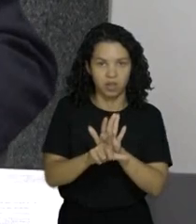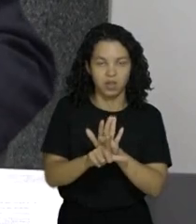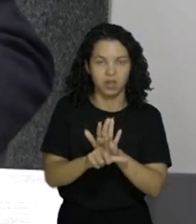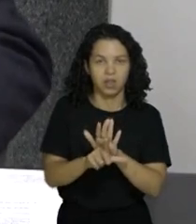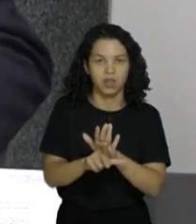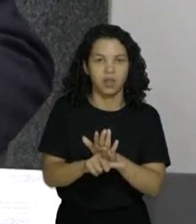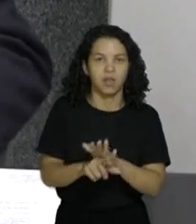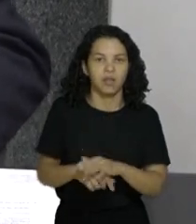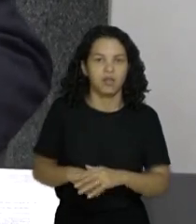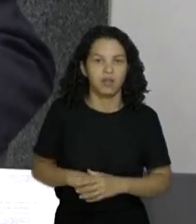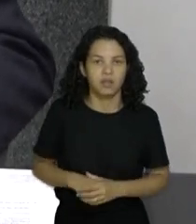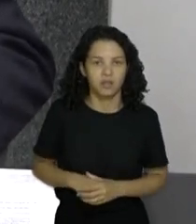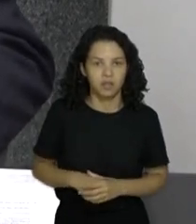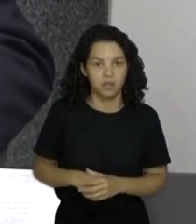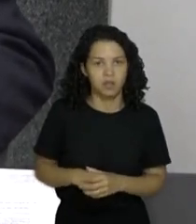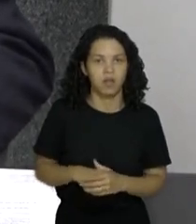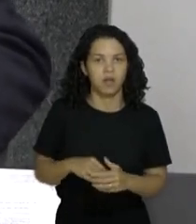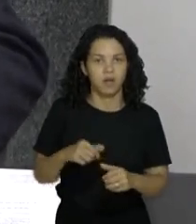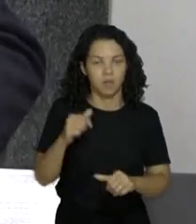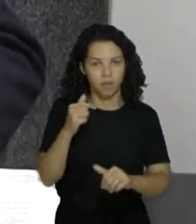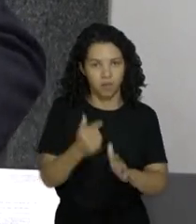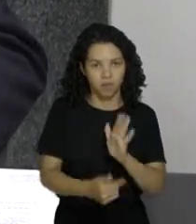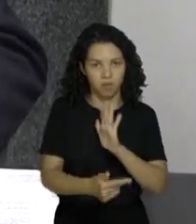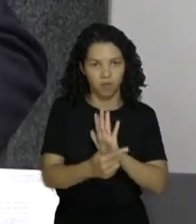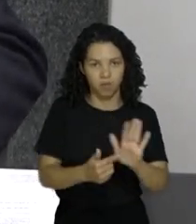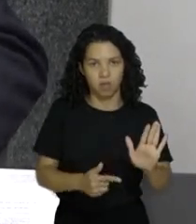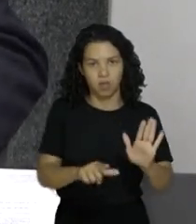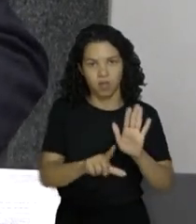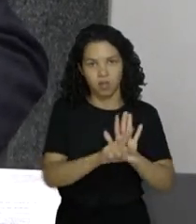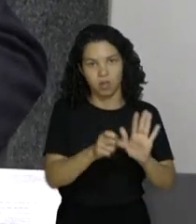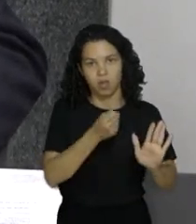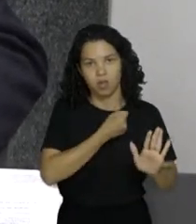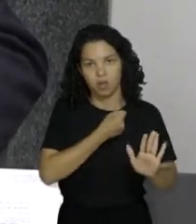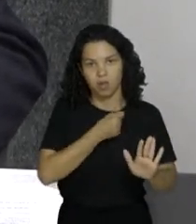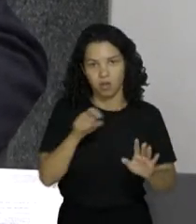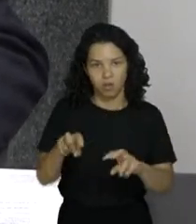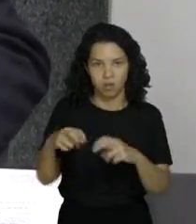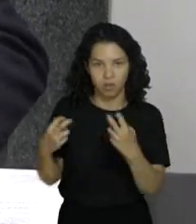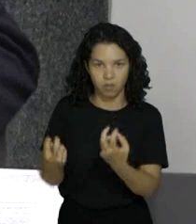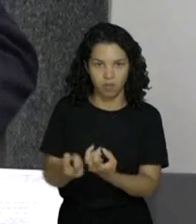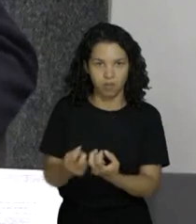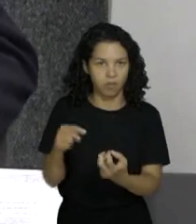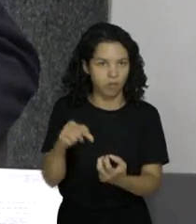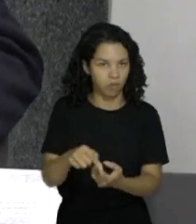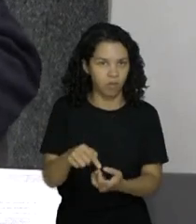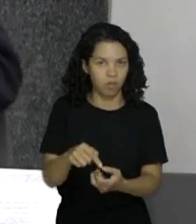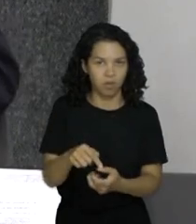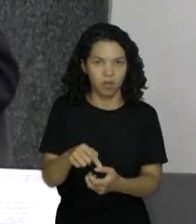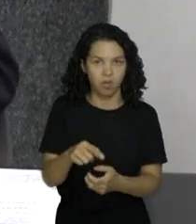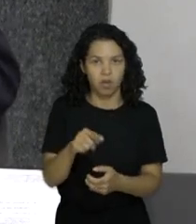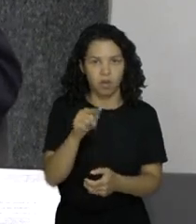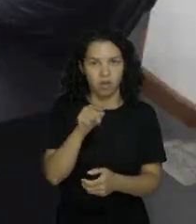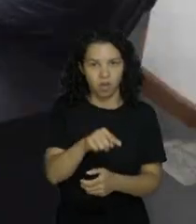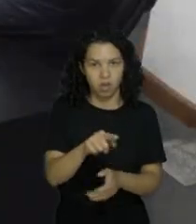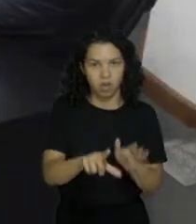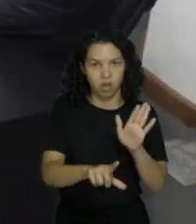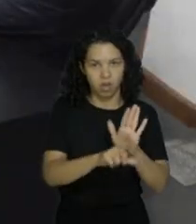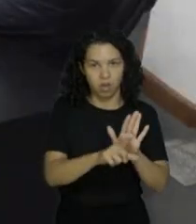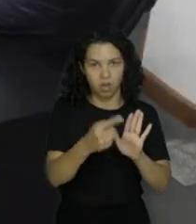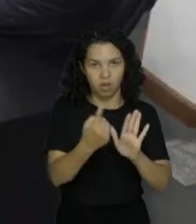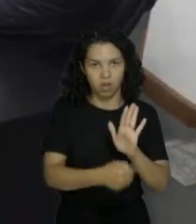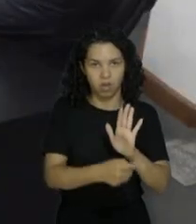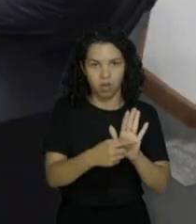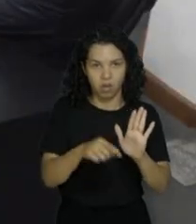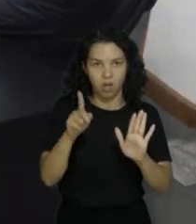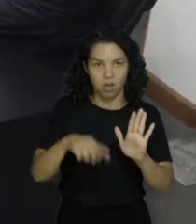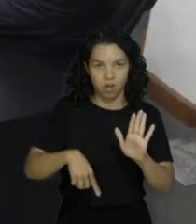revoga a lei número tal tal anunciando no plenário Julho isso aqui acaba revogando a lei das aparências que é isso